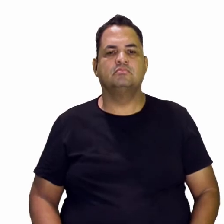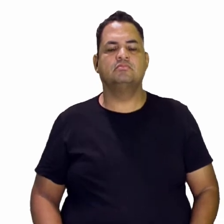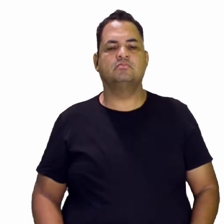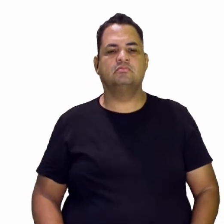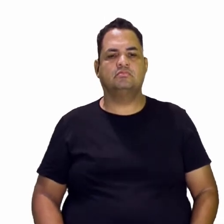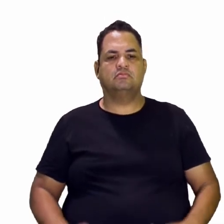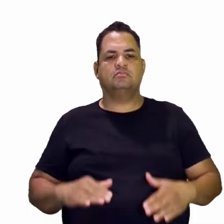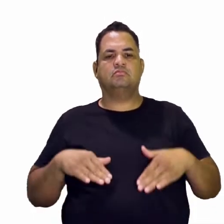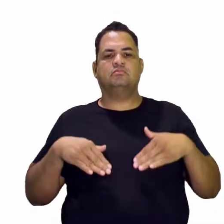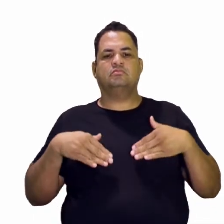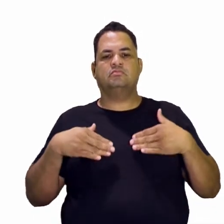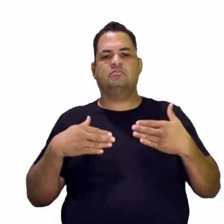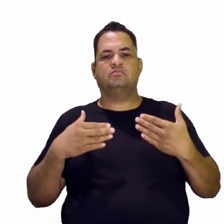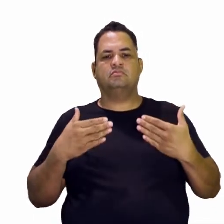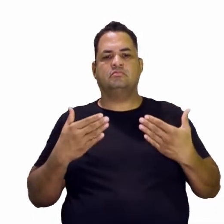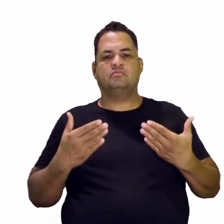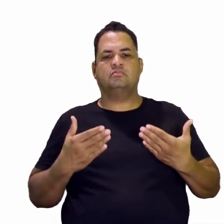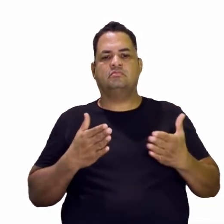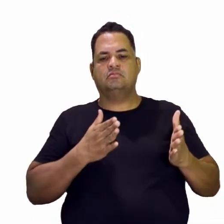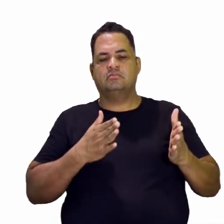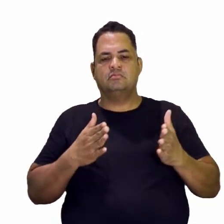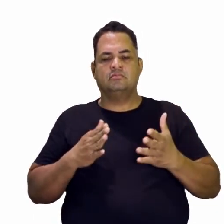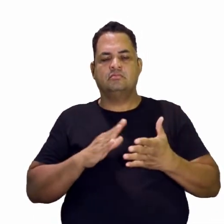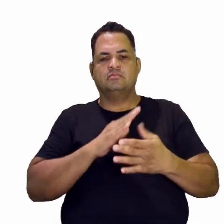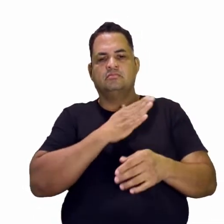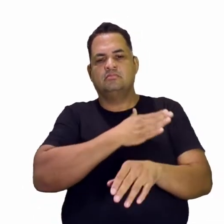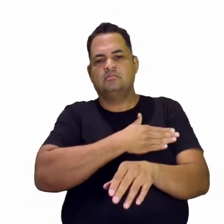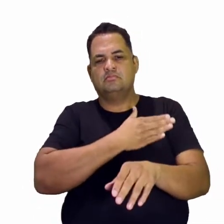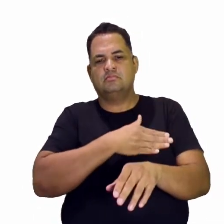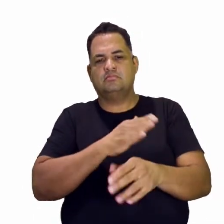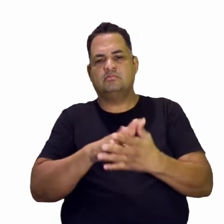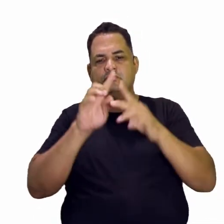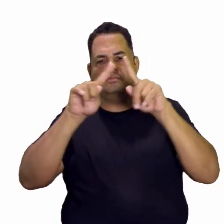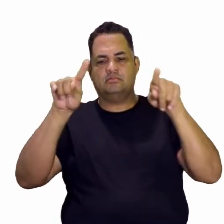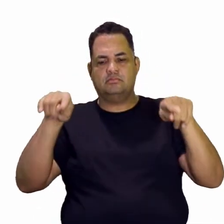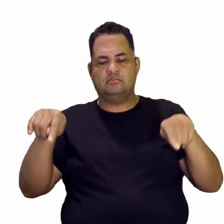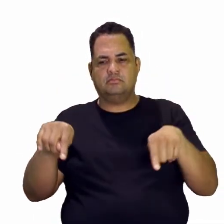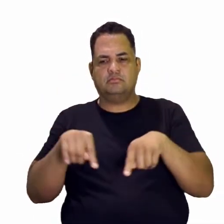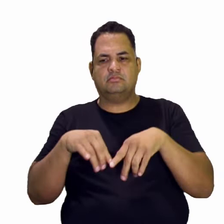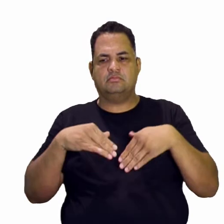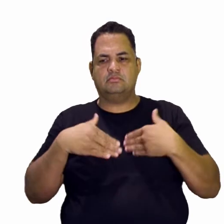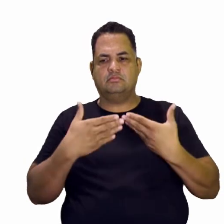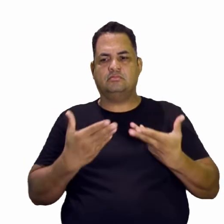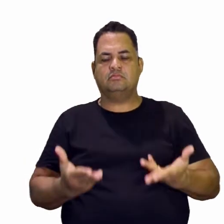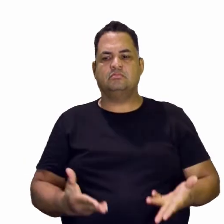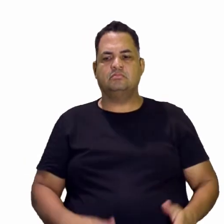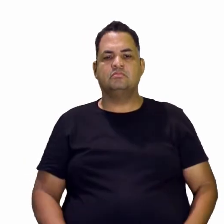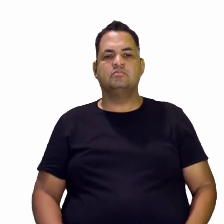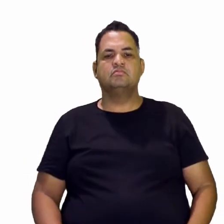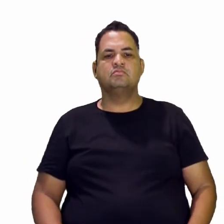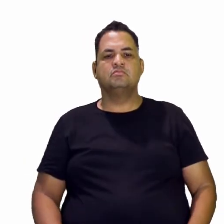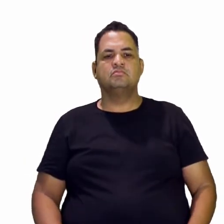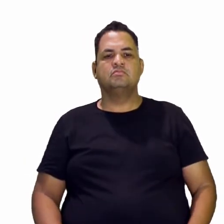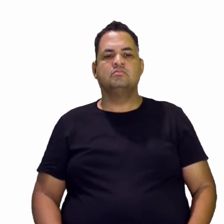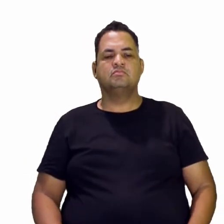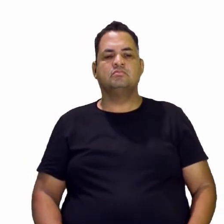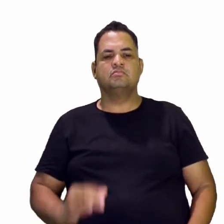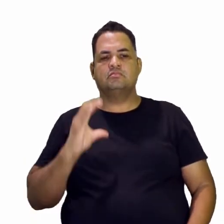Qual era, então, a era que começava lá a minha tabelinha? Qual era? A era